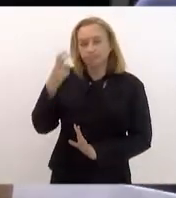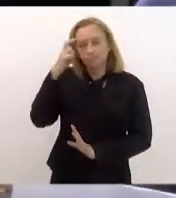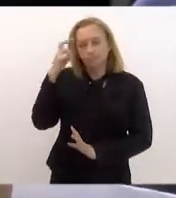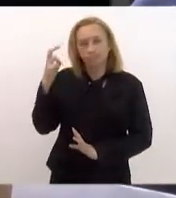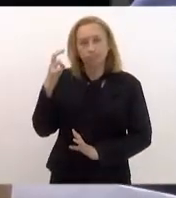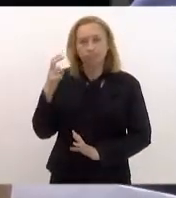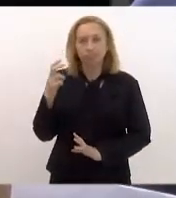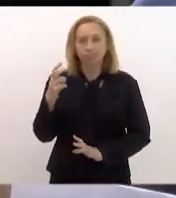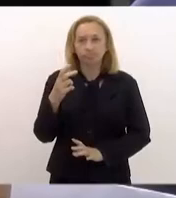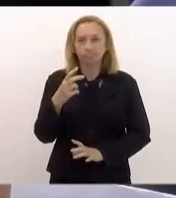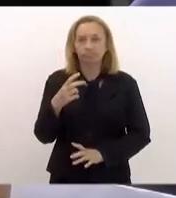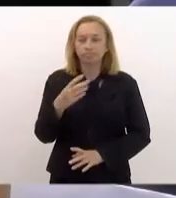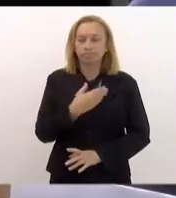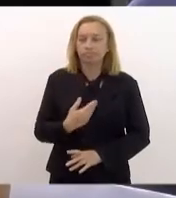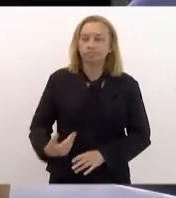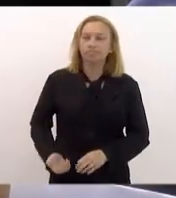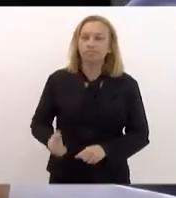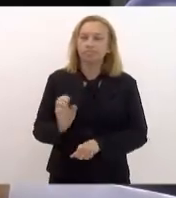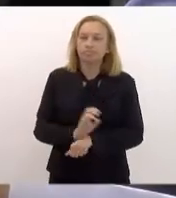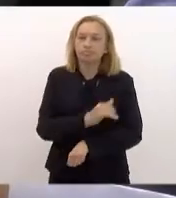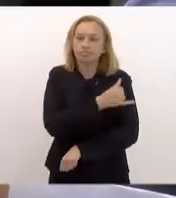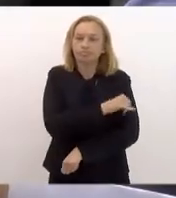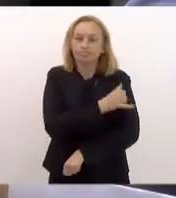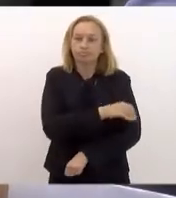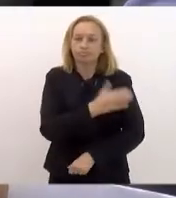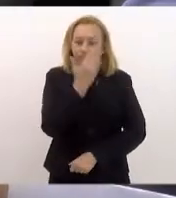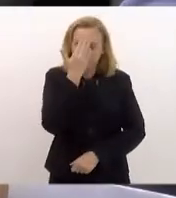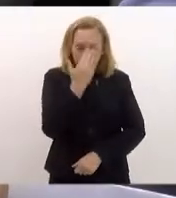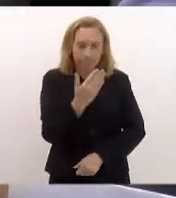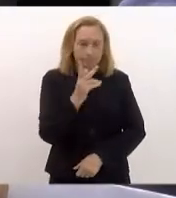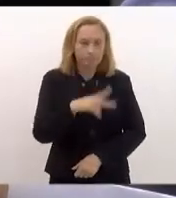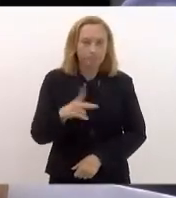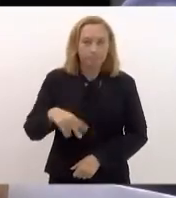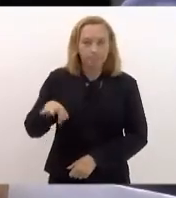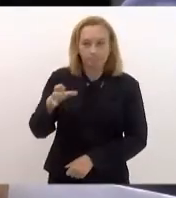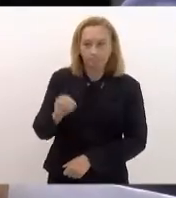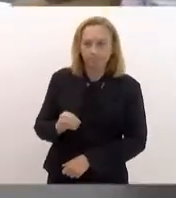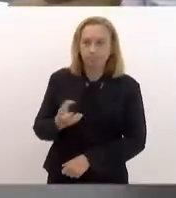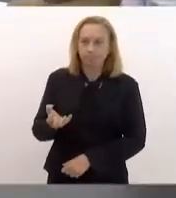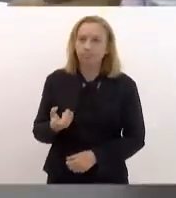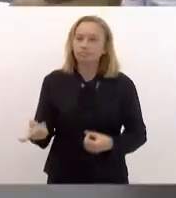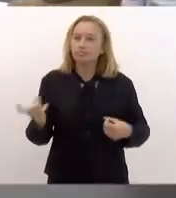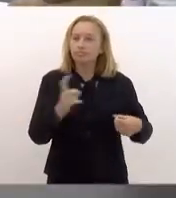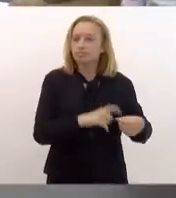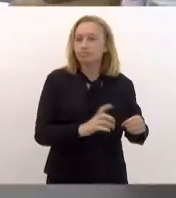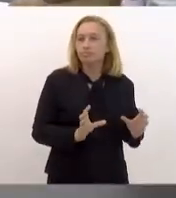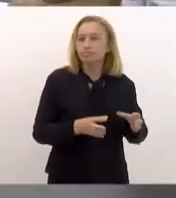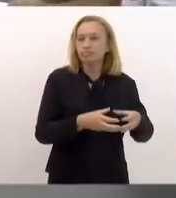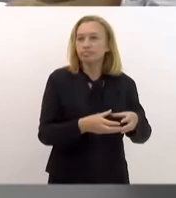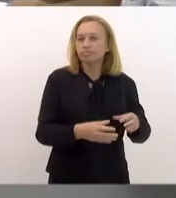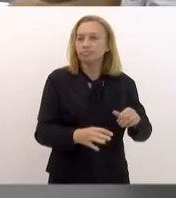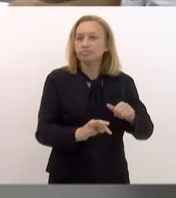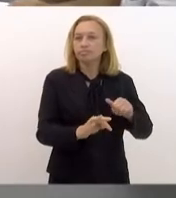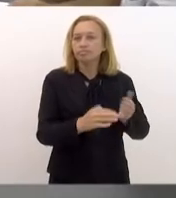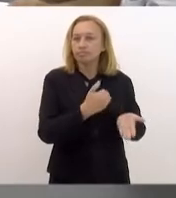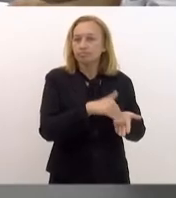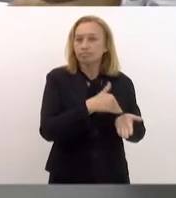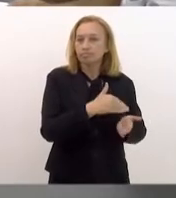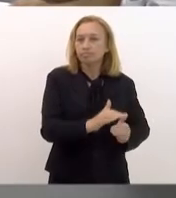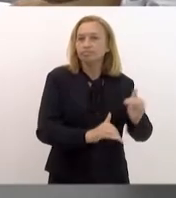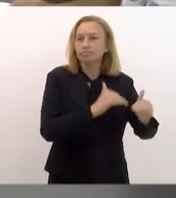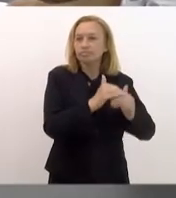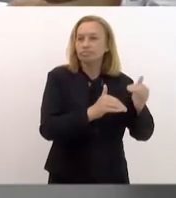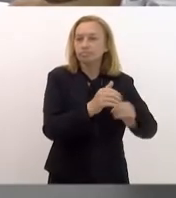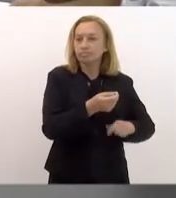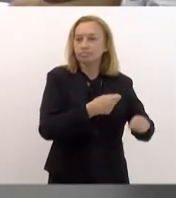pública, principalmente no Estado do Rio de Janeiro. Obrigado, professor Mauro Osório. Eu queria voltar para a equipe da Secretaria de Desenvolvimento Econômico. Ainda